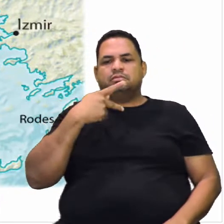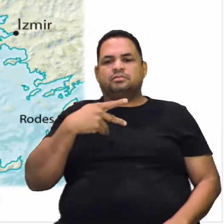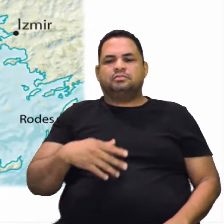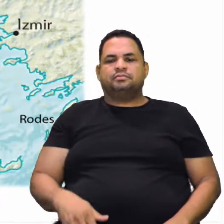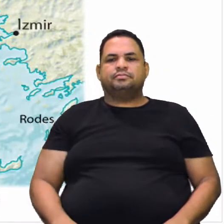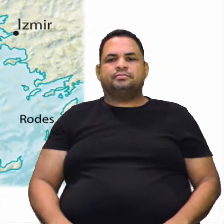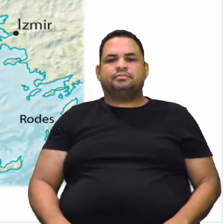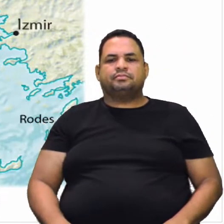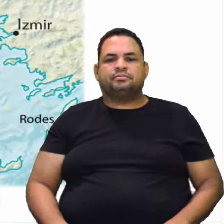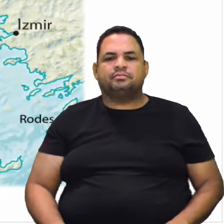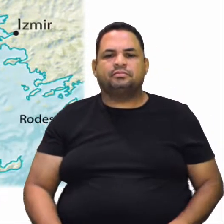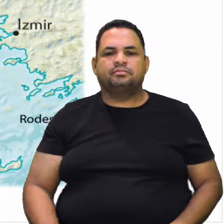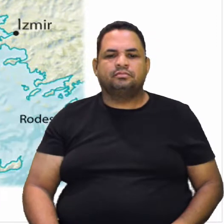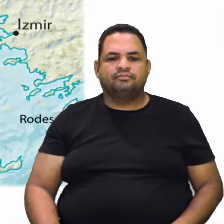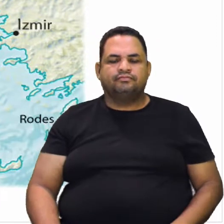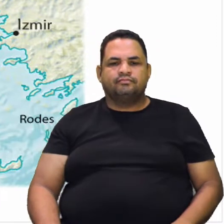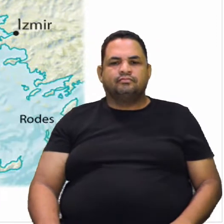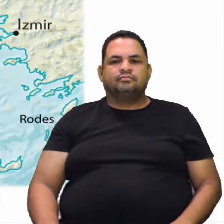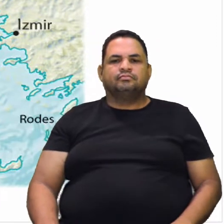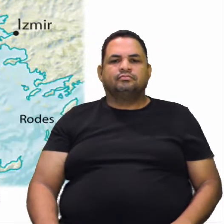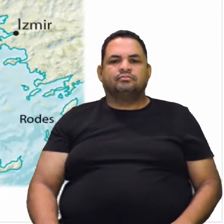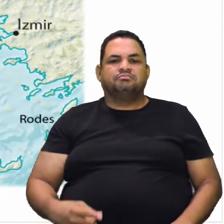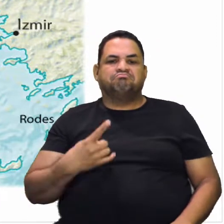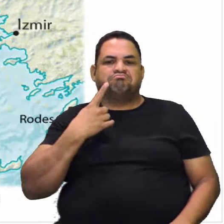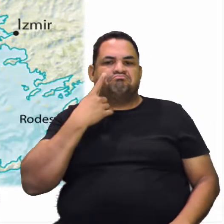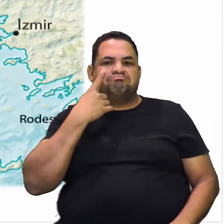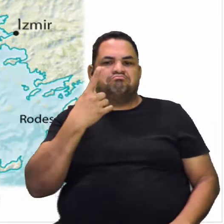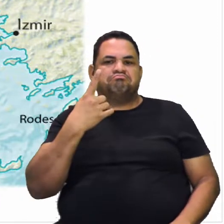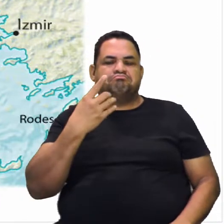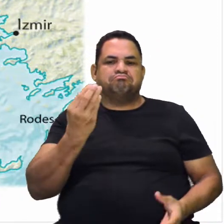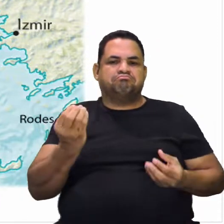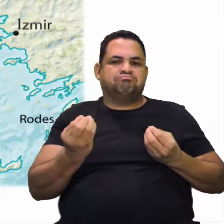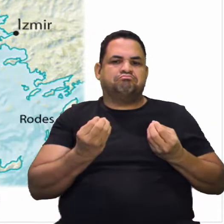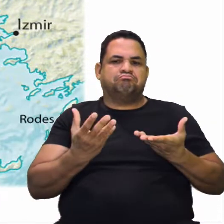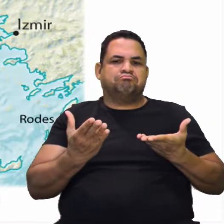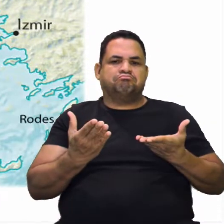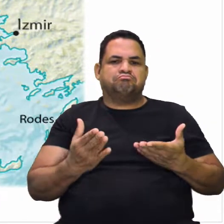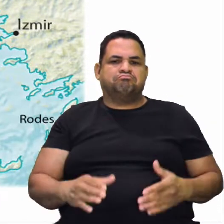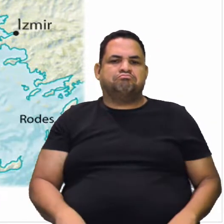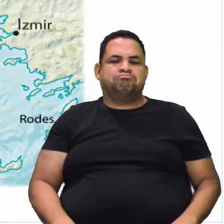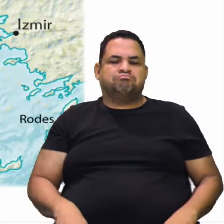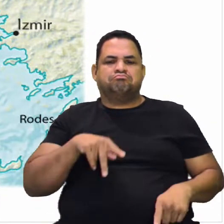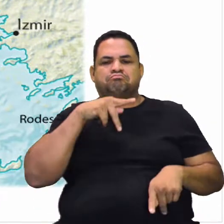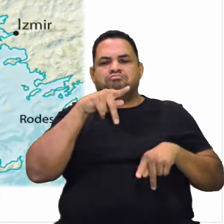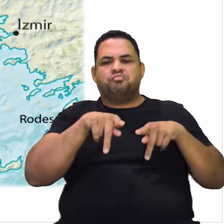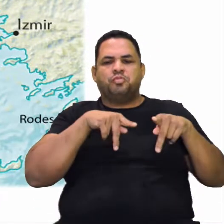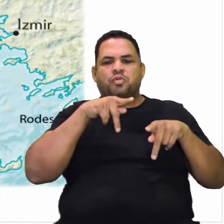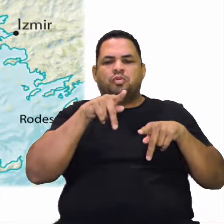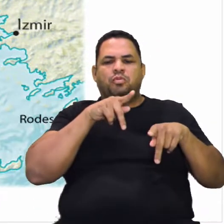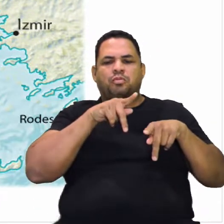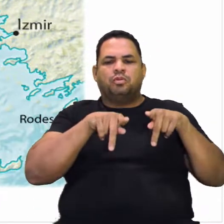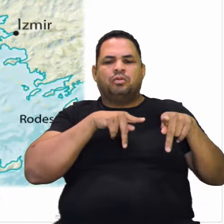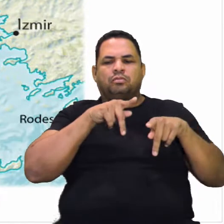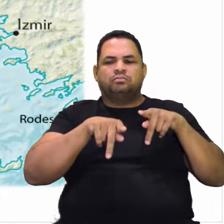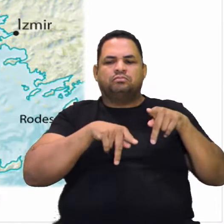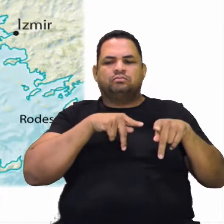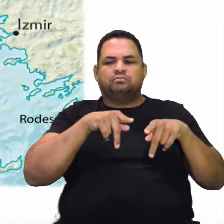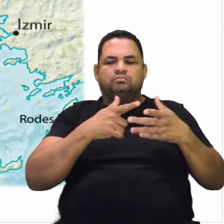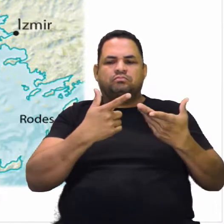eles não se viam como povos,